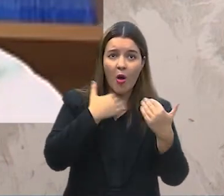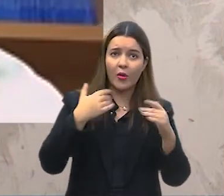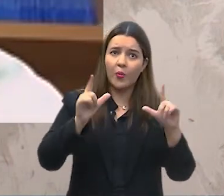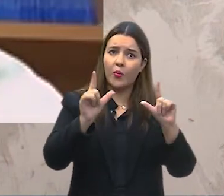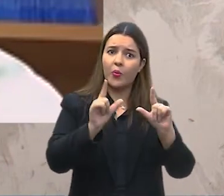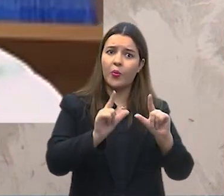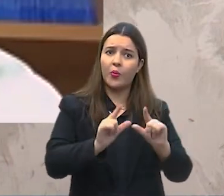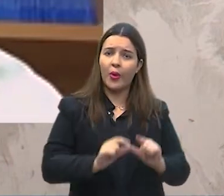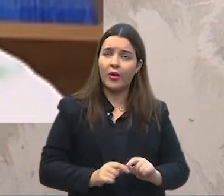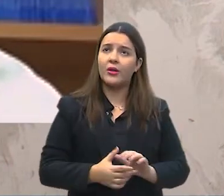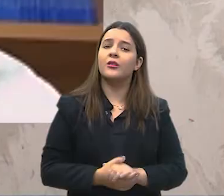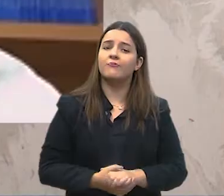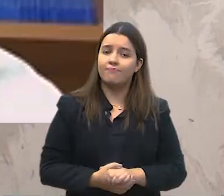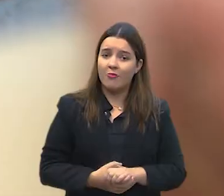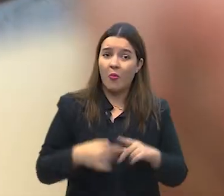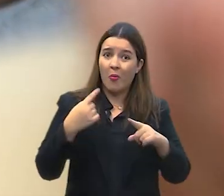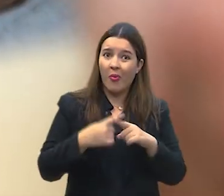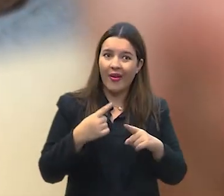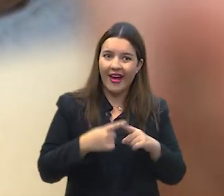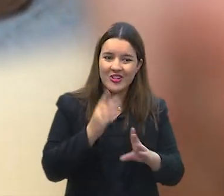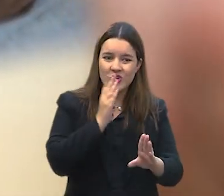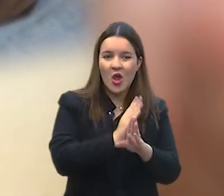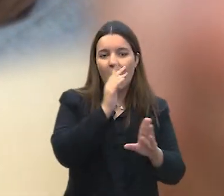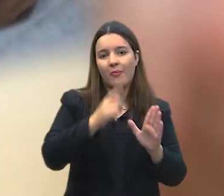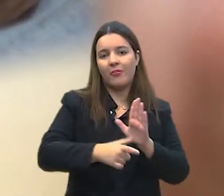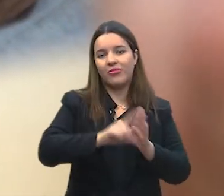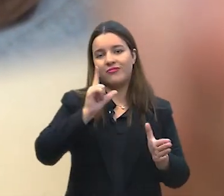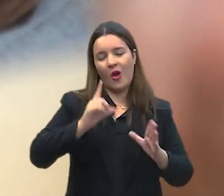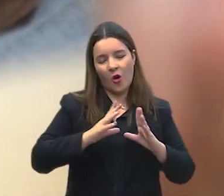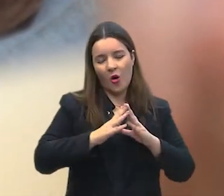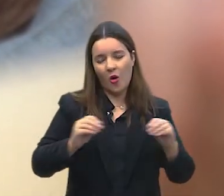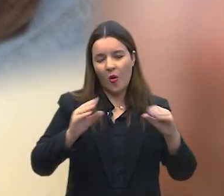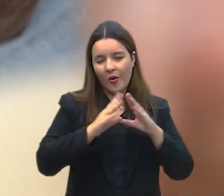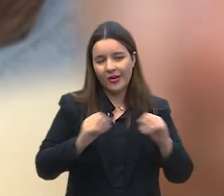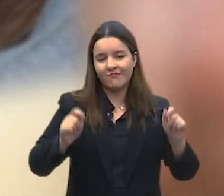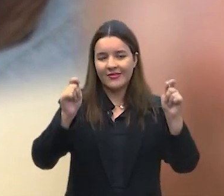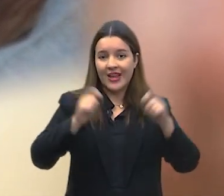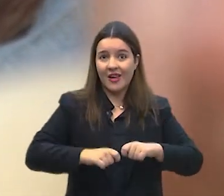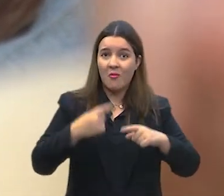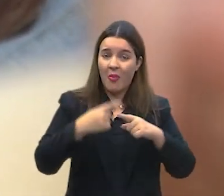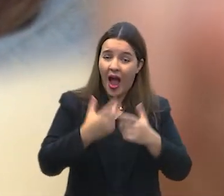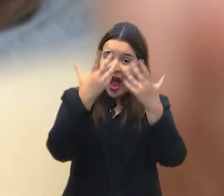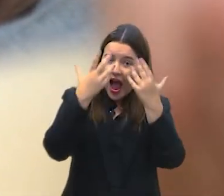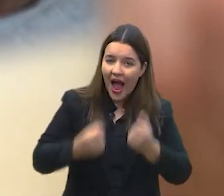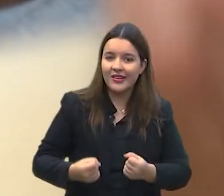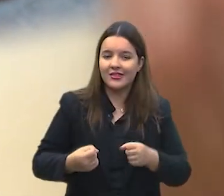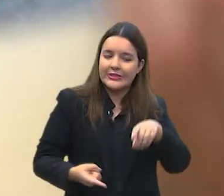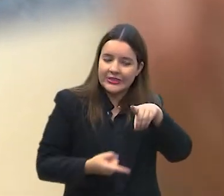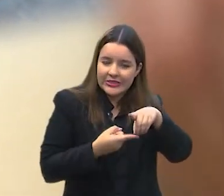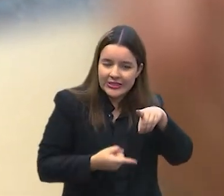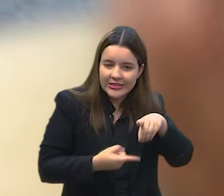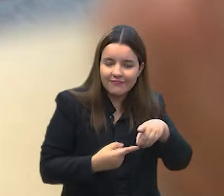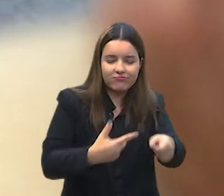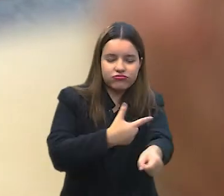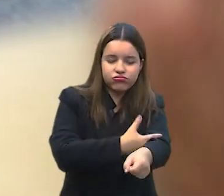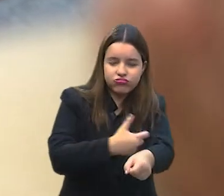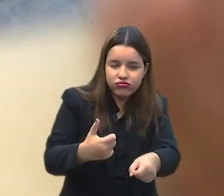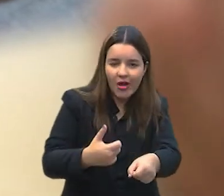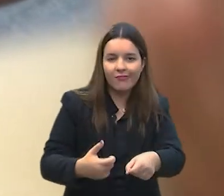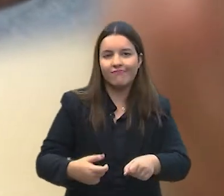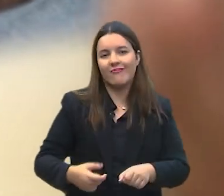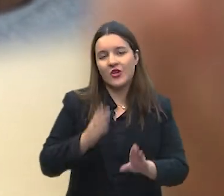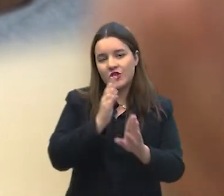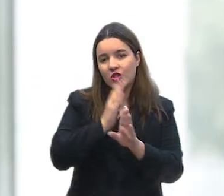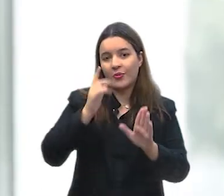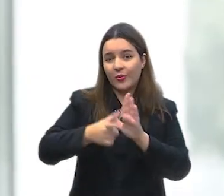reduzida, não é? Exatamente porque os pacientes se submetiam a exames que nos permitiam um diagnóstico precoce